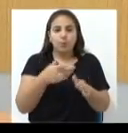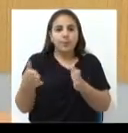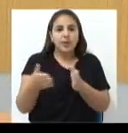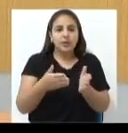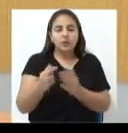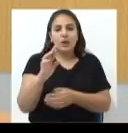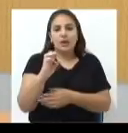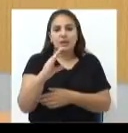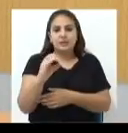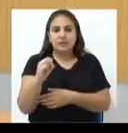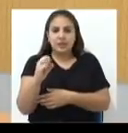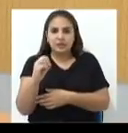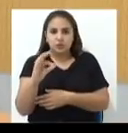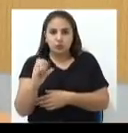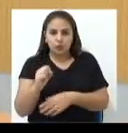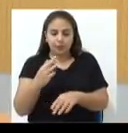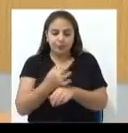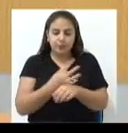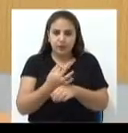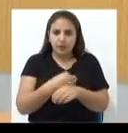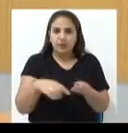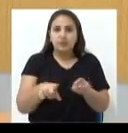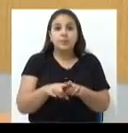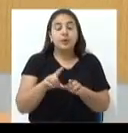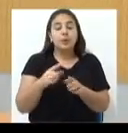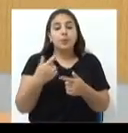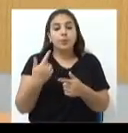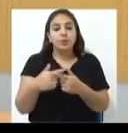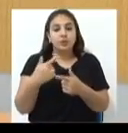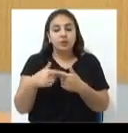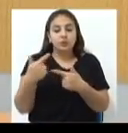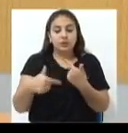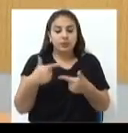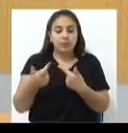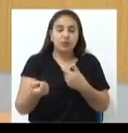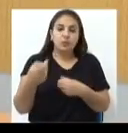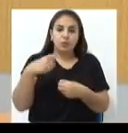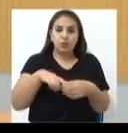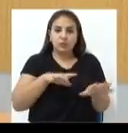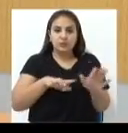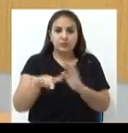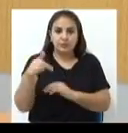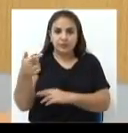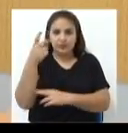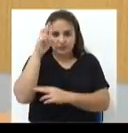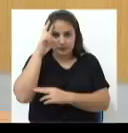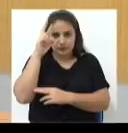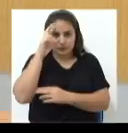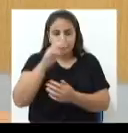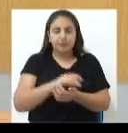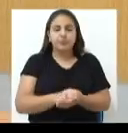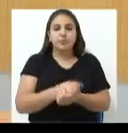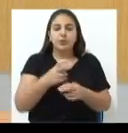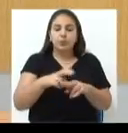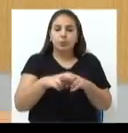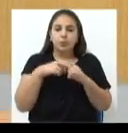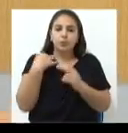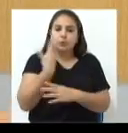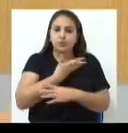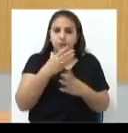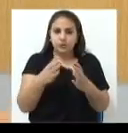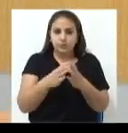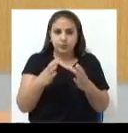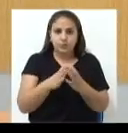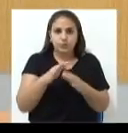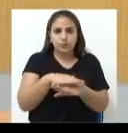de recesso parlamentar, já que os trabalhos ordinários retornam na segunda-feira. Por isso, a nossa